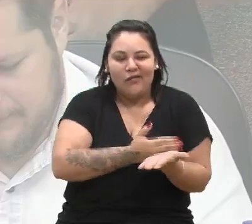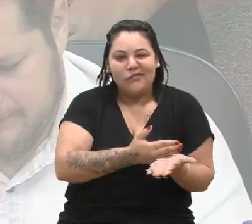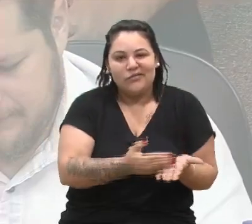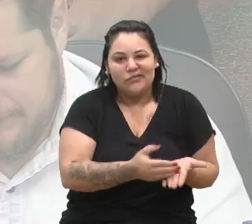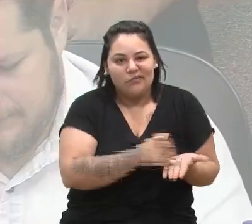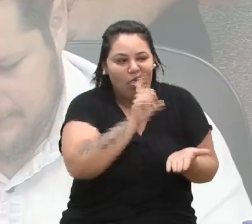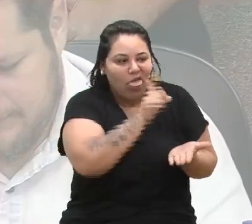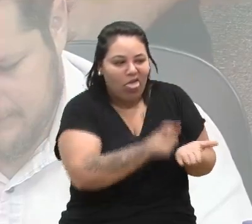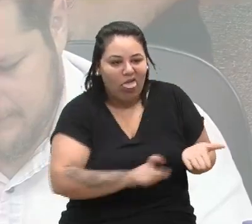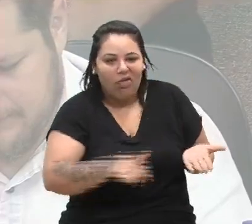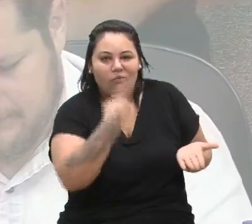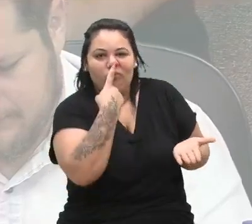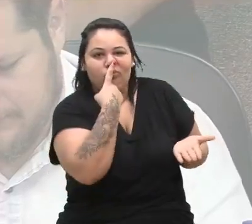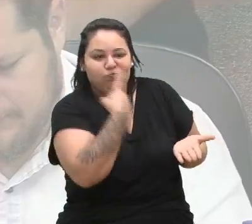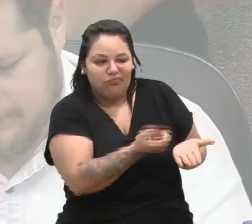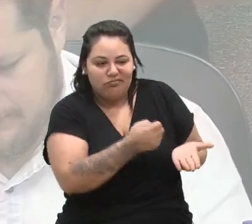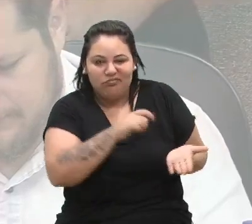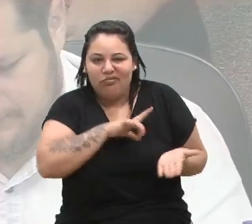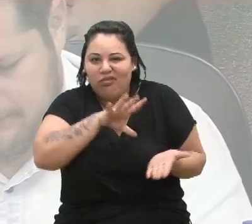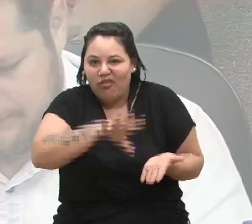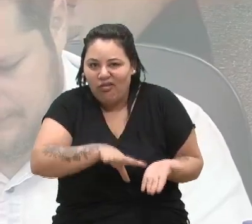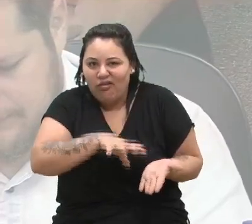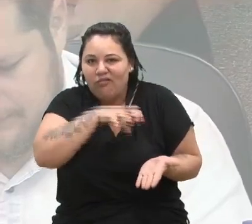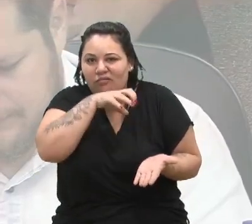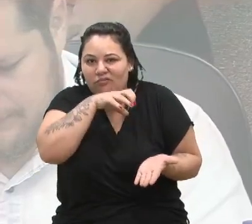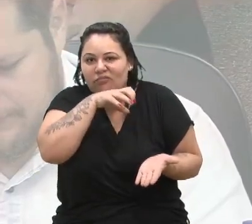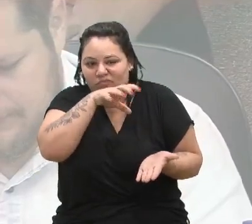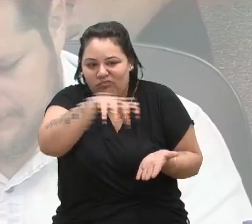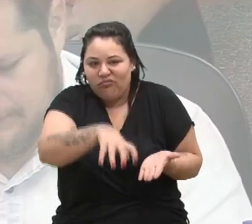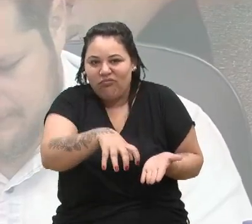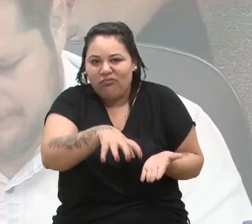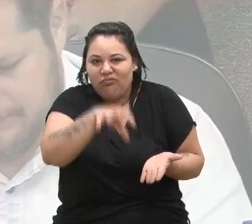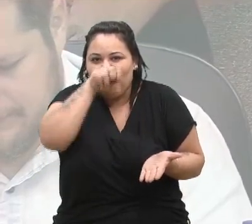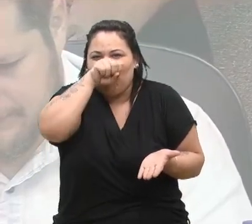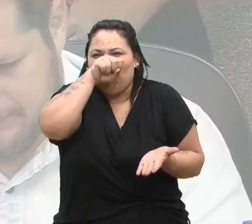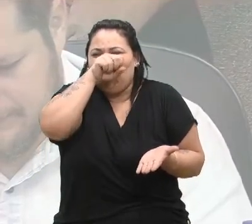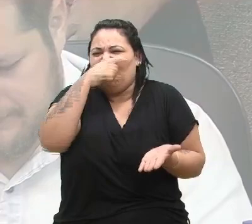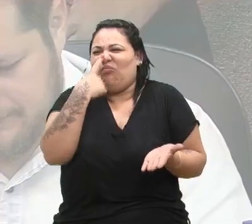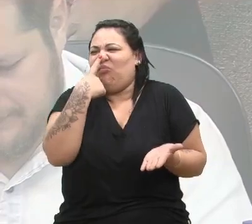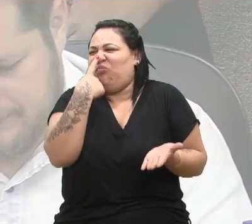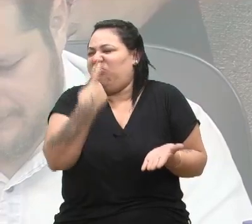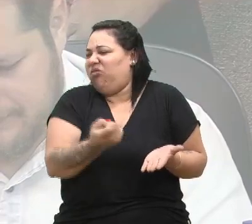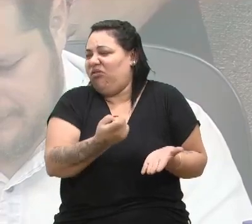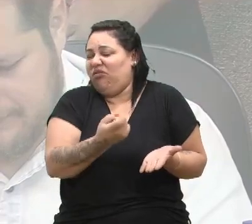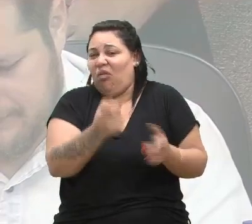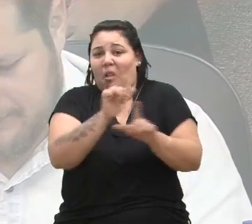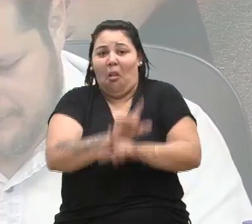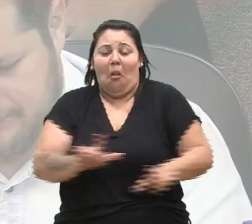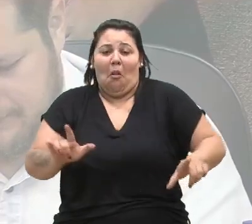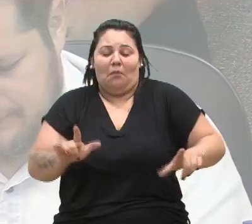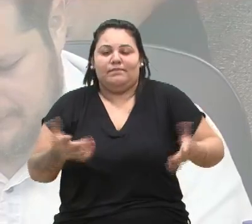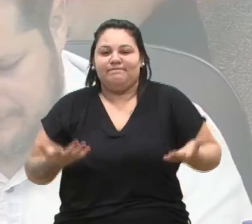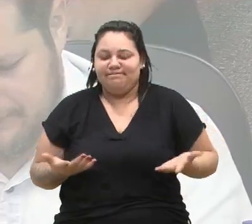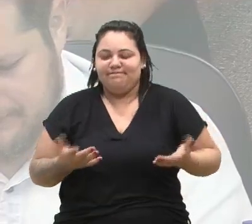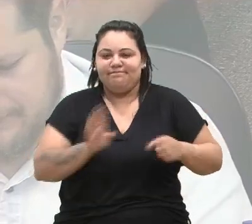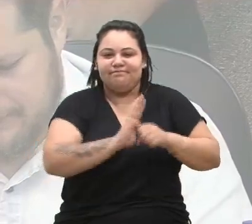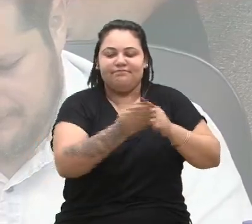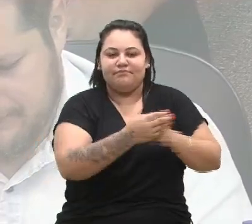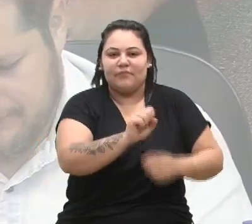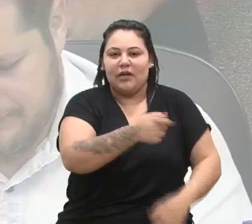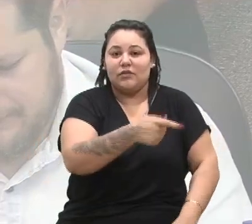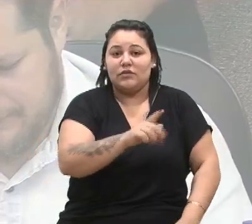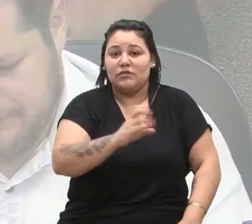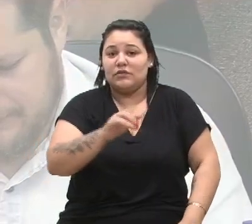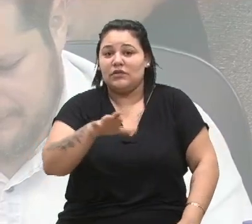que possuía um cheiro insuportável e o local se tornou um terreno baldio. O bairro São Ciro crescia